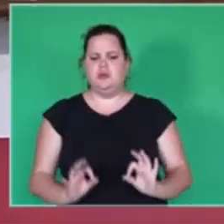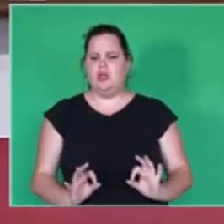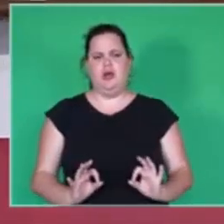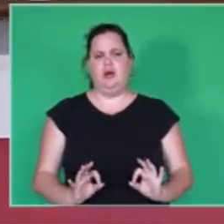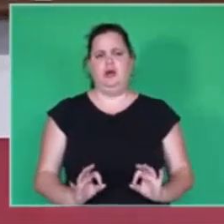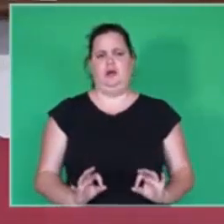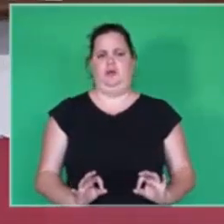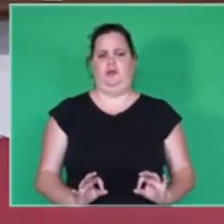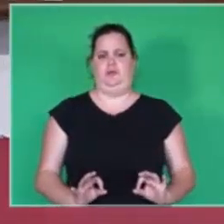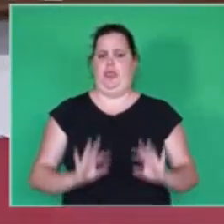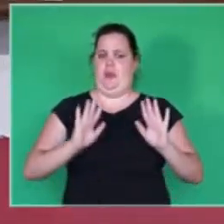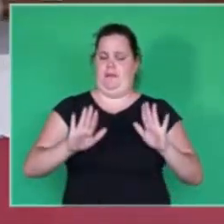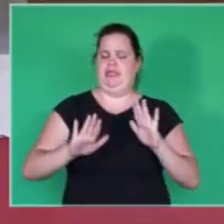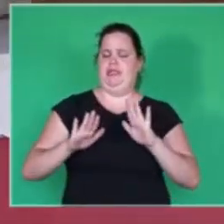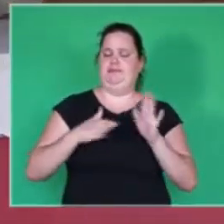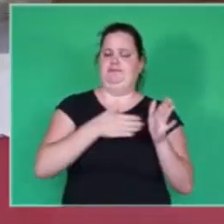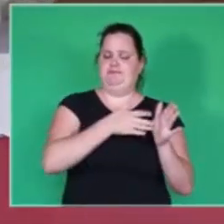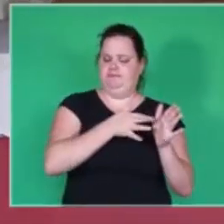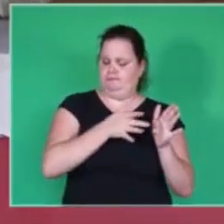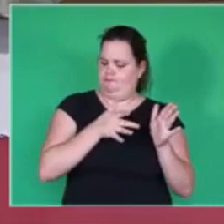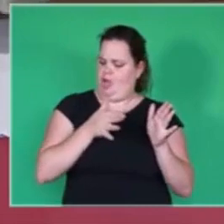De 425 vai para